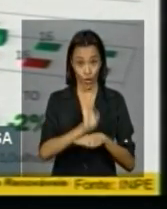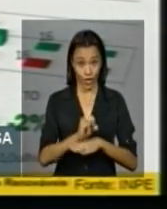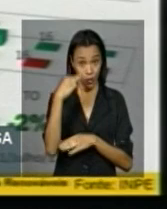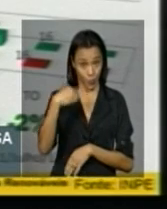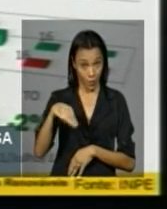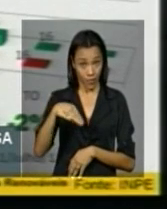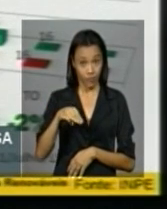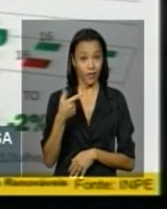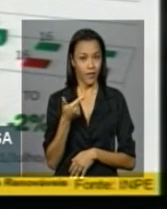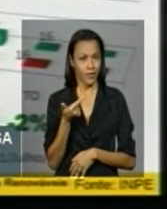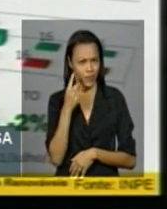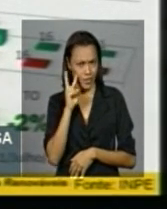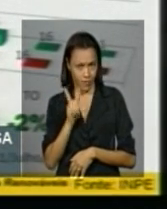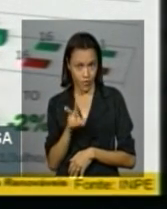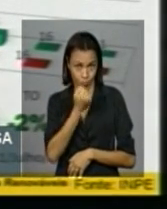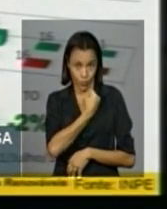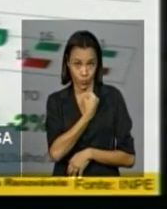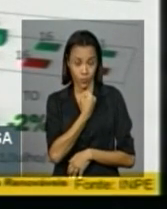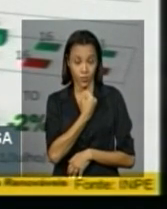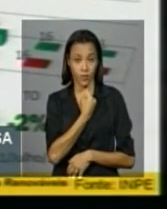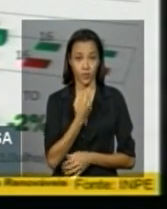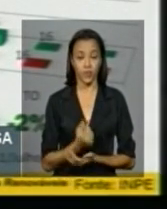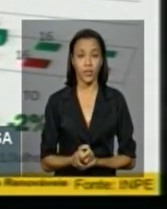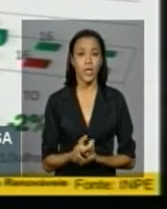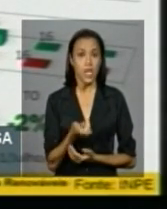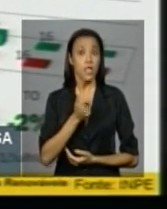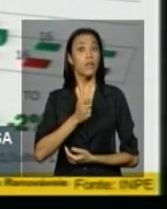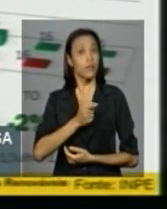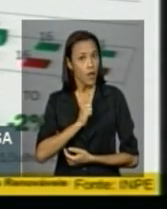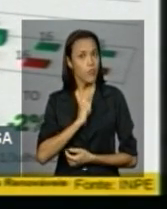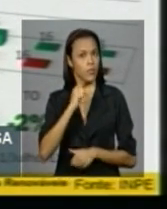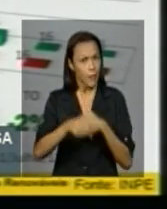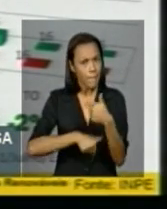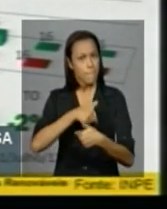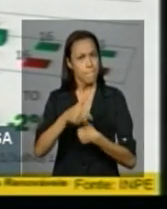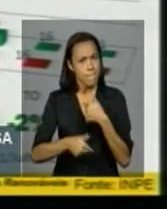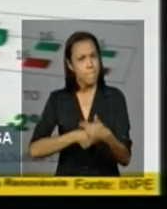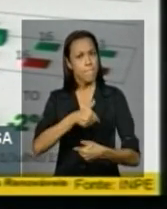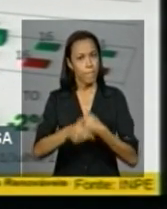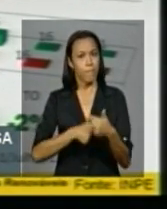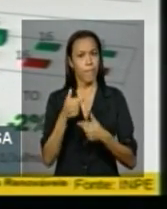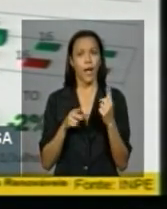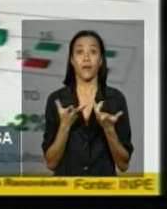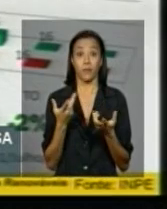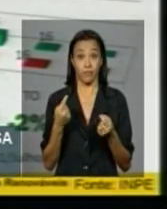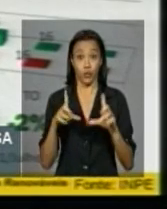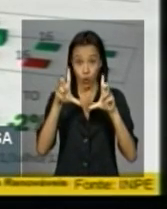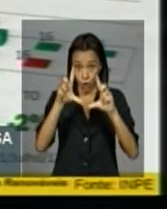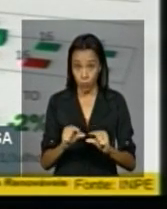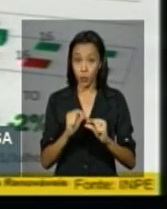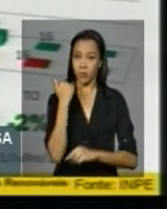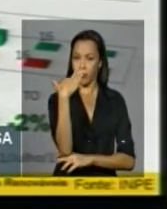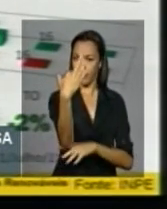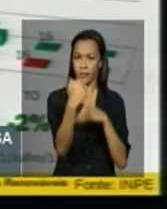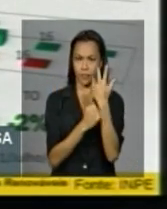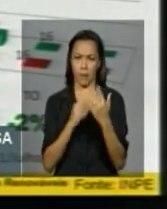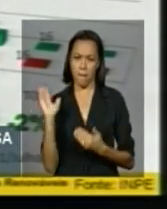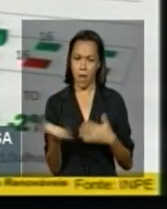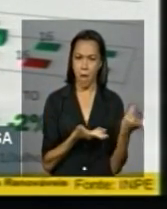números absolutos não seja tão expressivo nós estamos trabalhando numa frente de desmatamento e conseguimos reduzir em